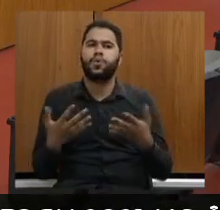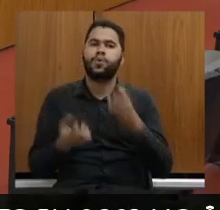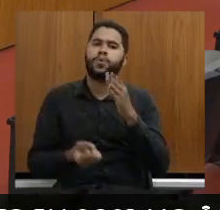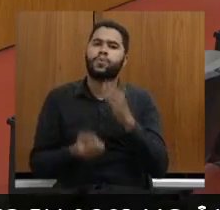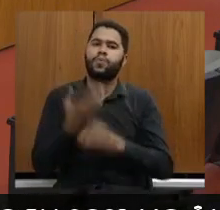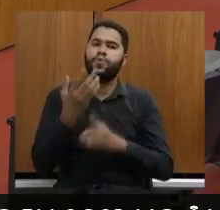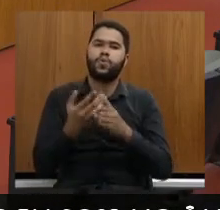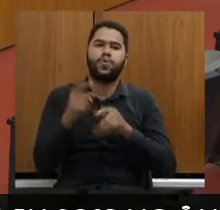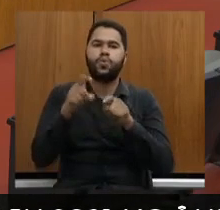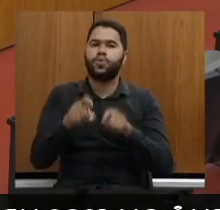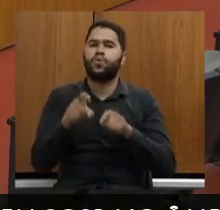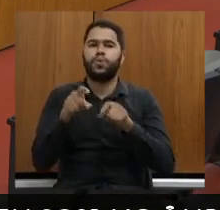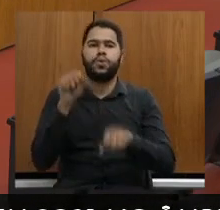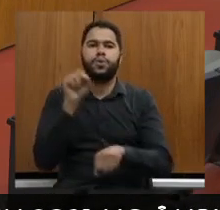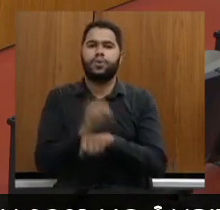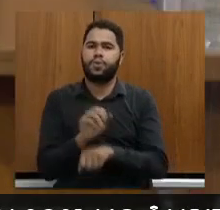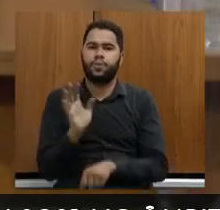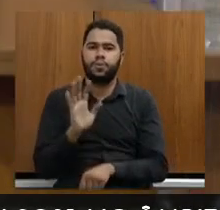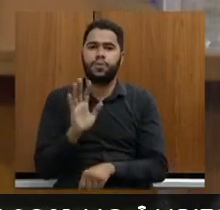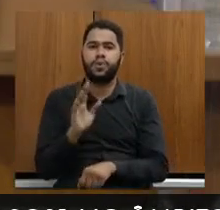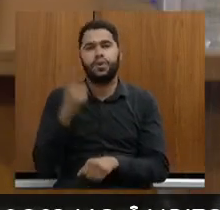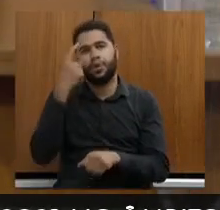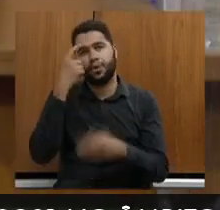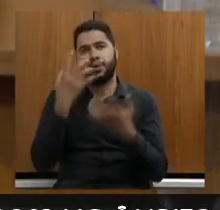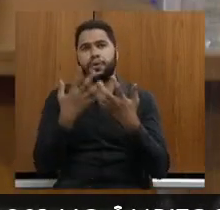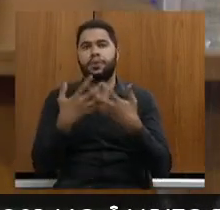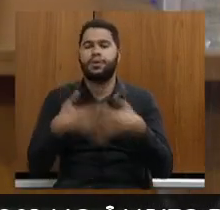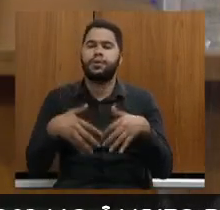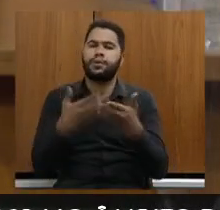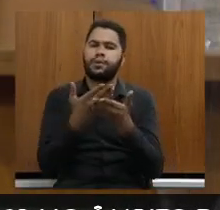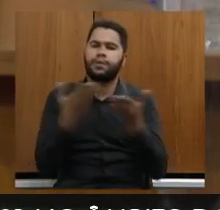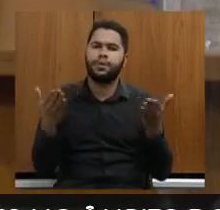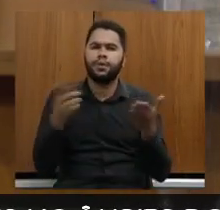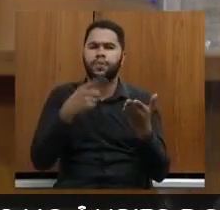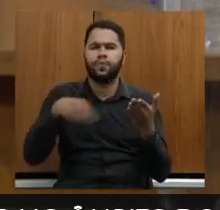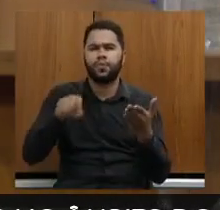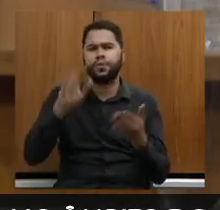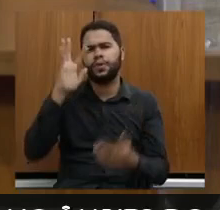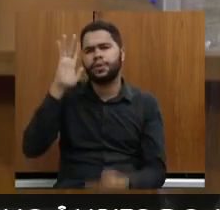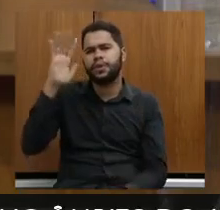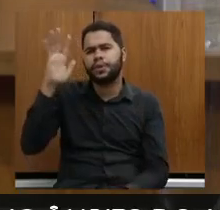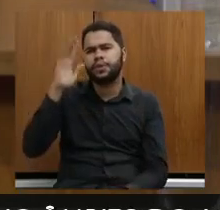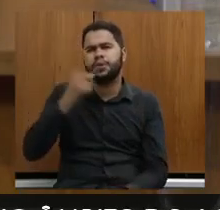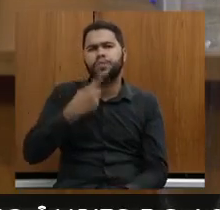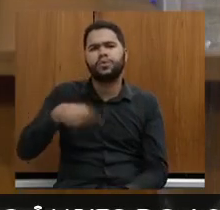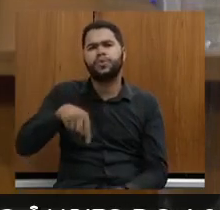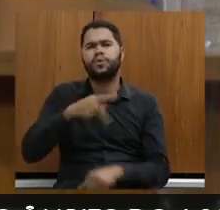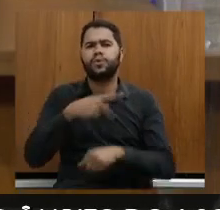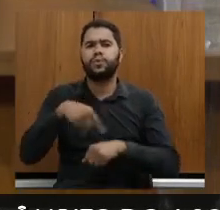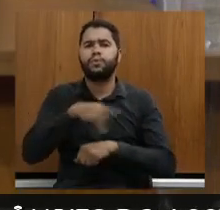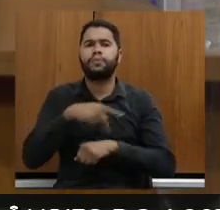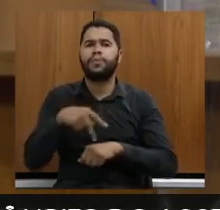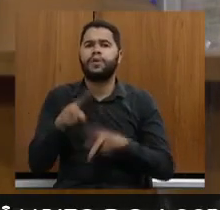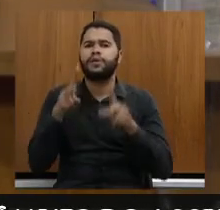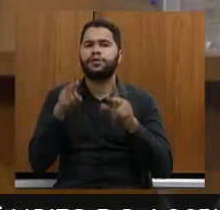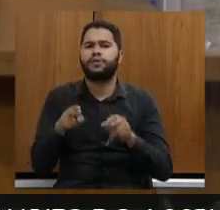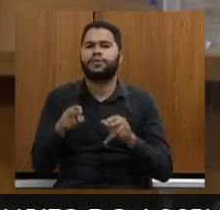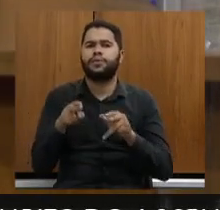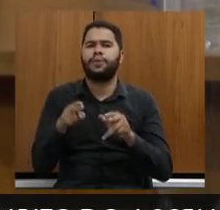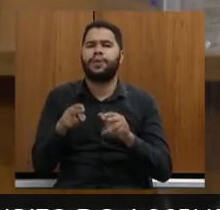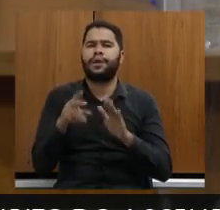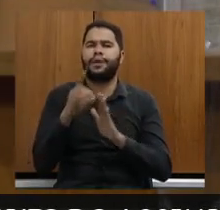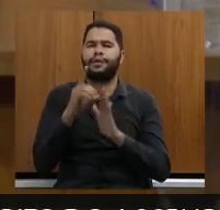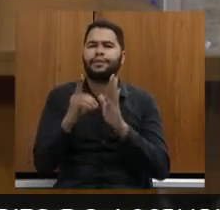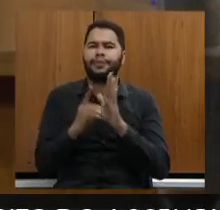que o produtor rural não parou e aqui eu trago uma reflexão para cada um vocês chamar de nascem o nosso país fosse como na década